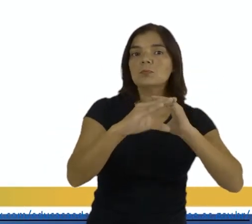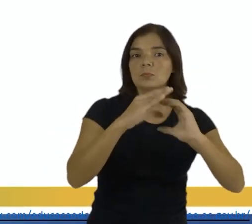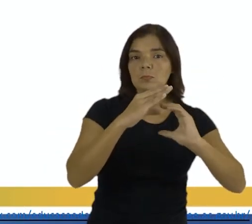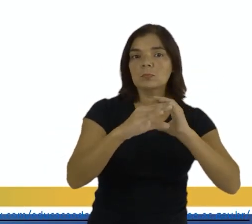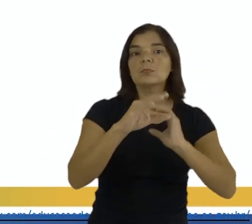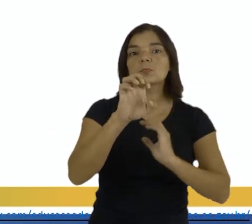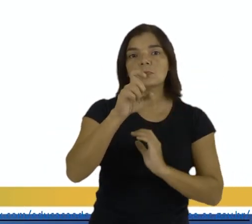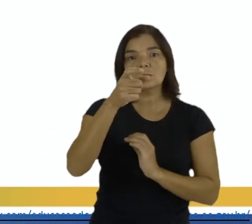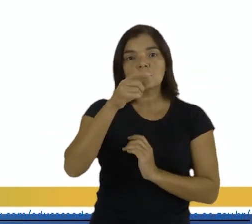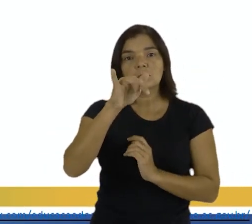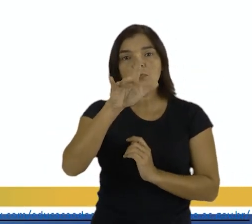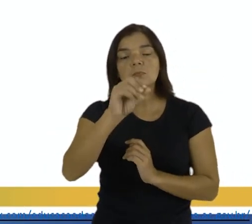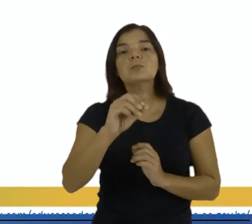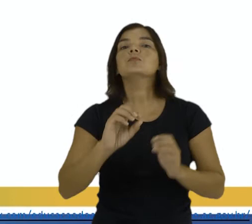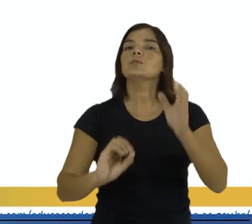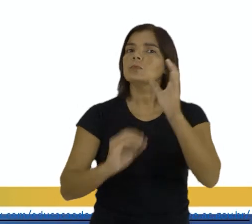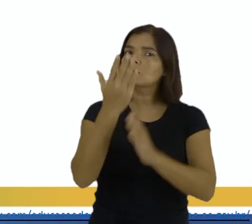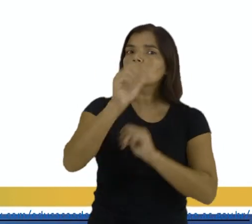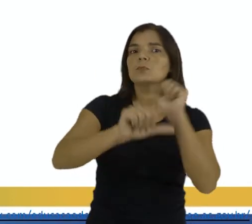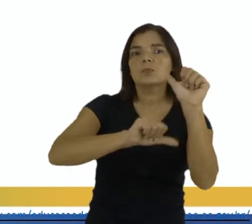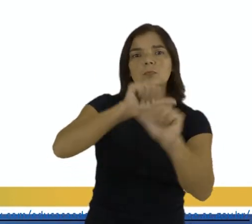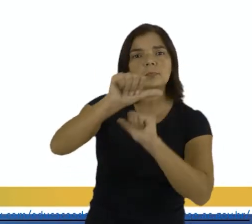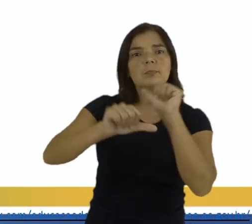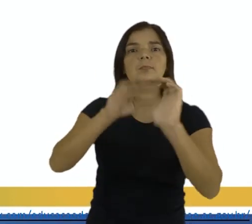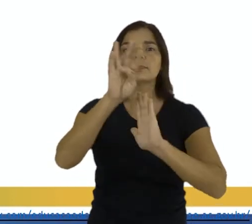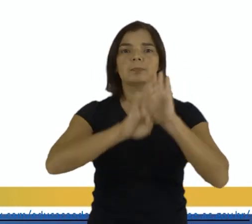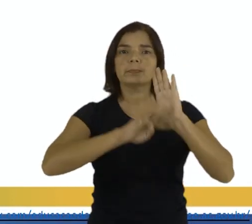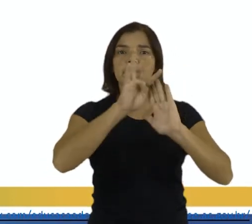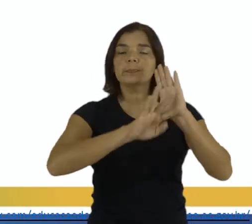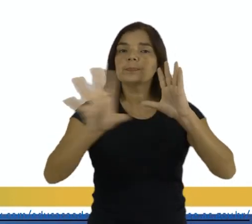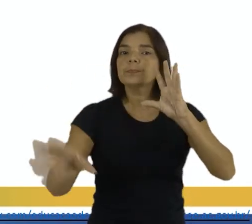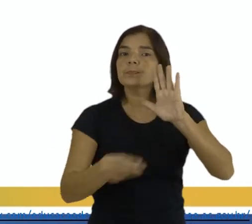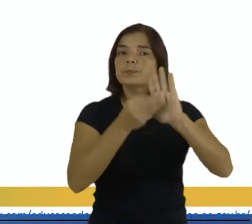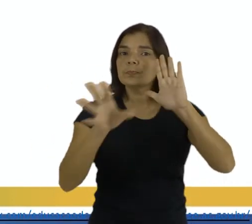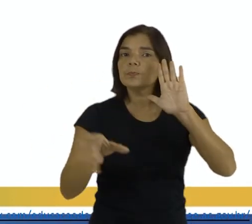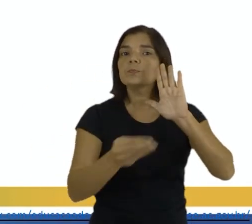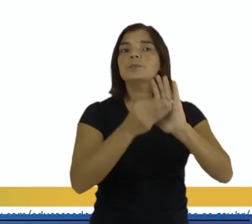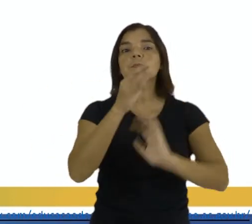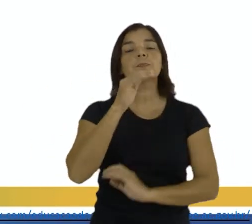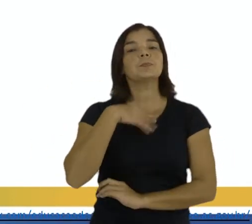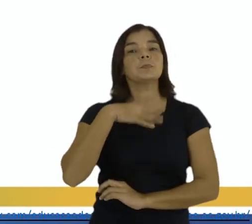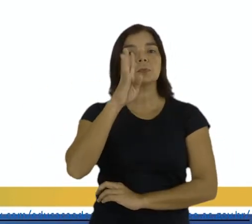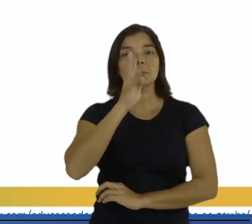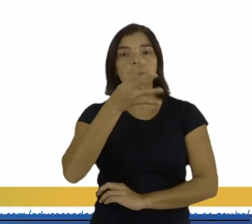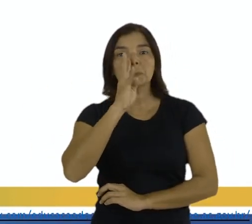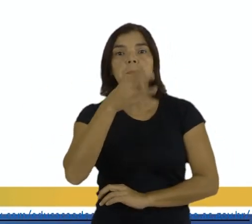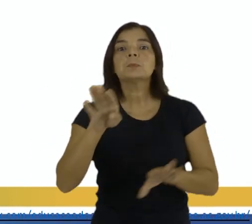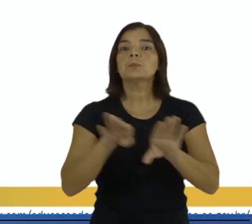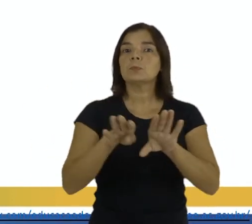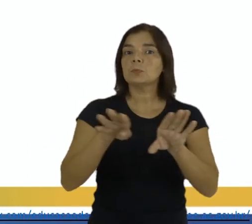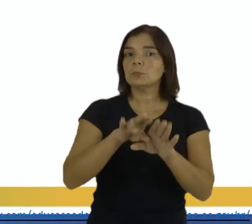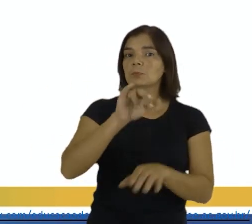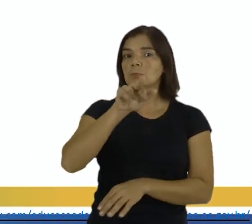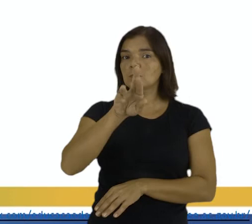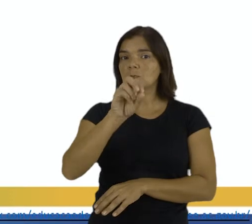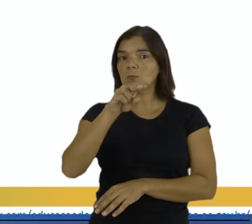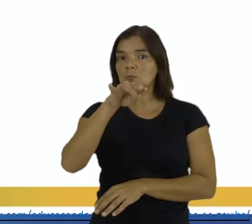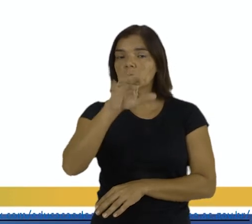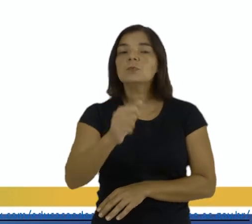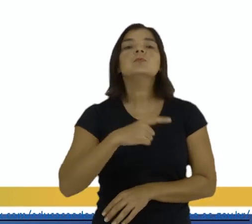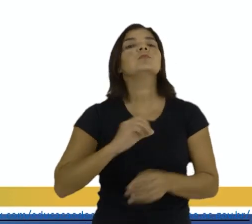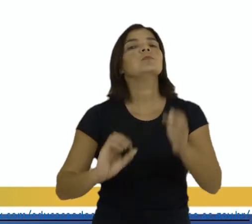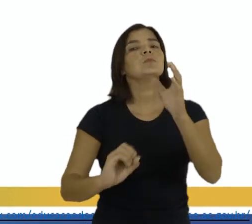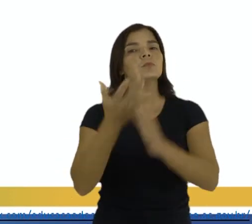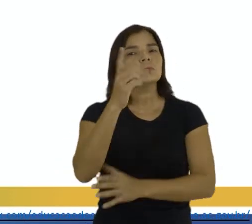Dias. No entanto, ocorrem mudanças no texto, com acréscimo da crítica e ironia. Então, quando isso acontece, nós temos